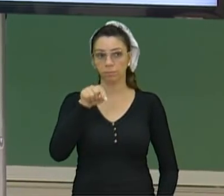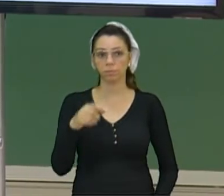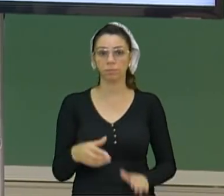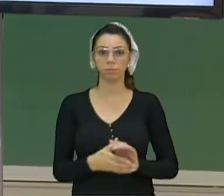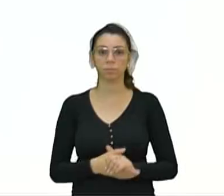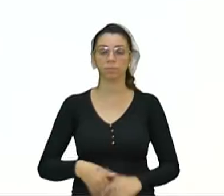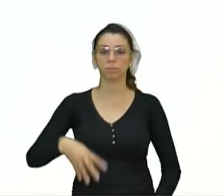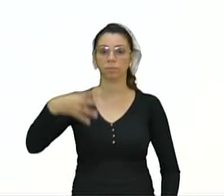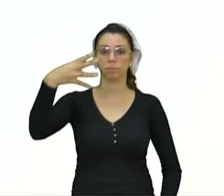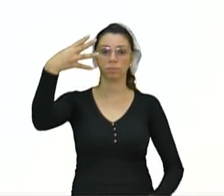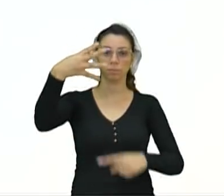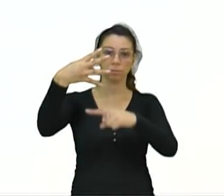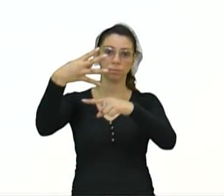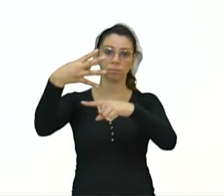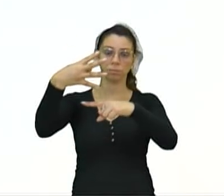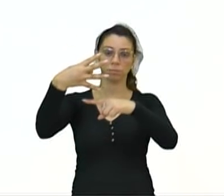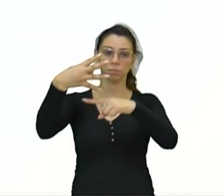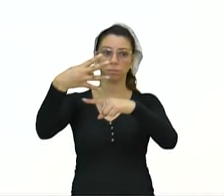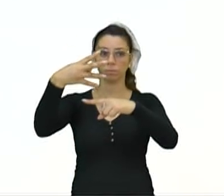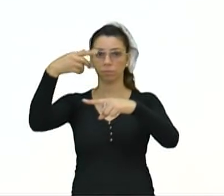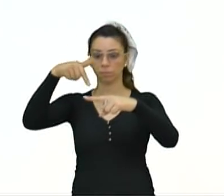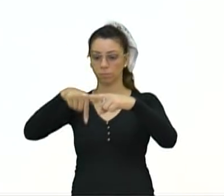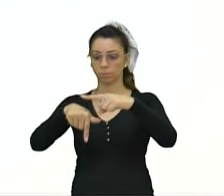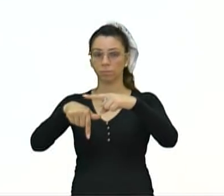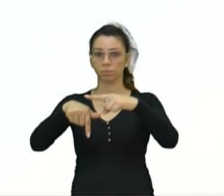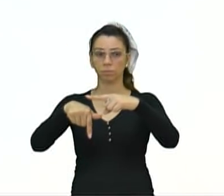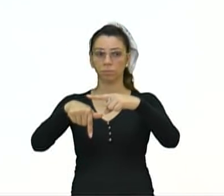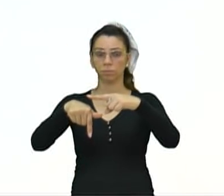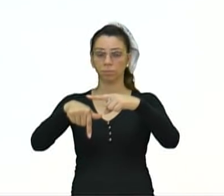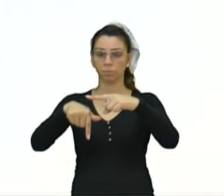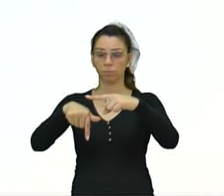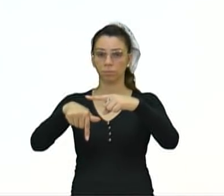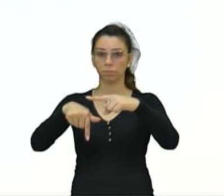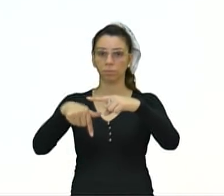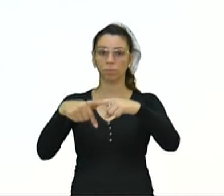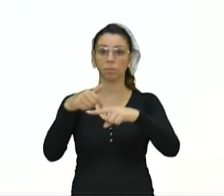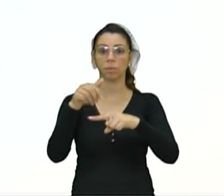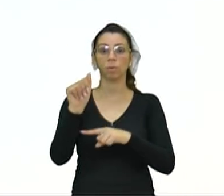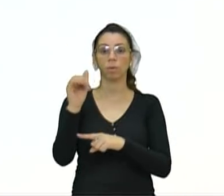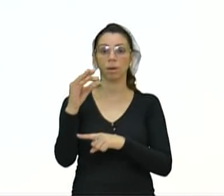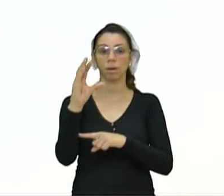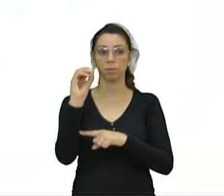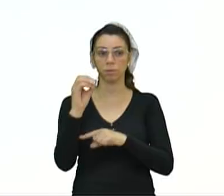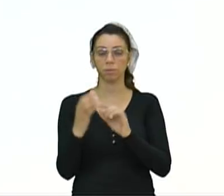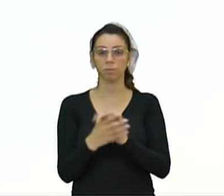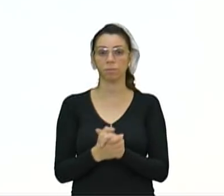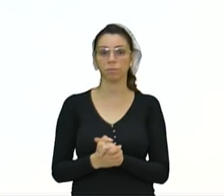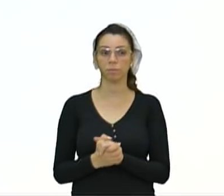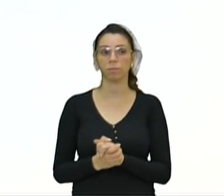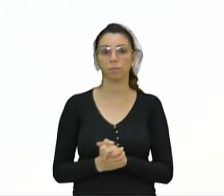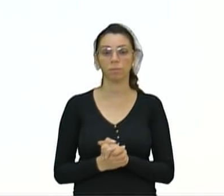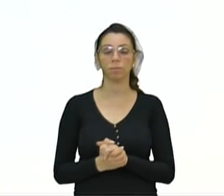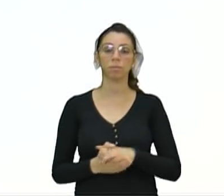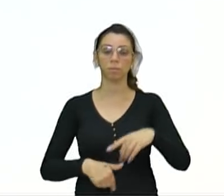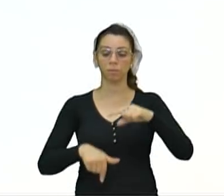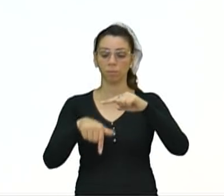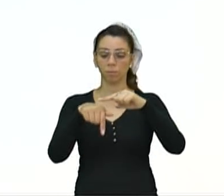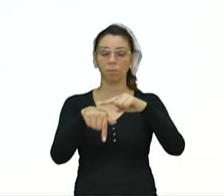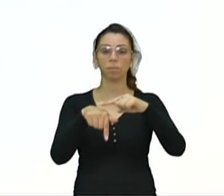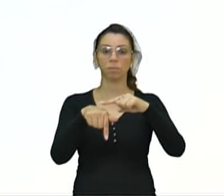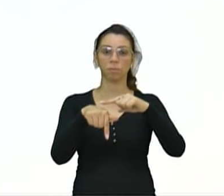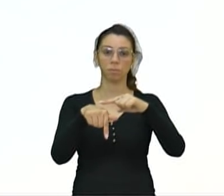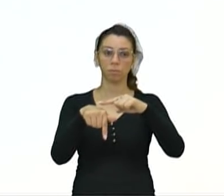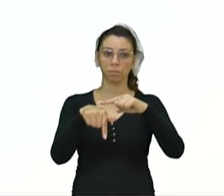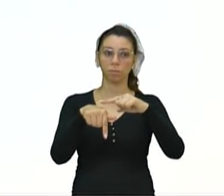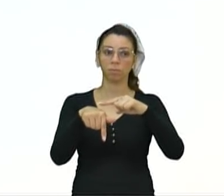4, certo? Aqui no aço eu tenho 4 parafusos de aço e 7 ali, dentre os